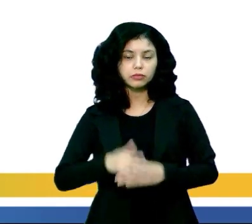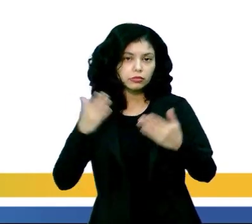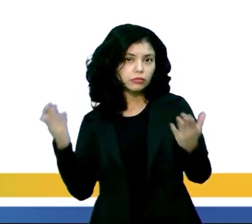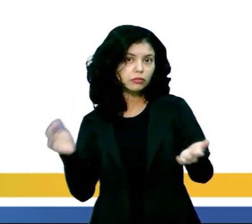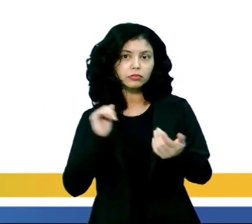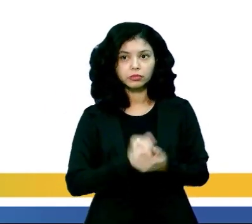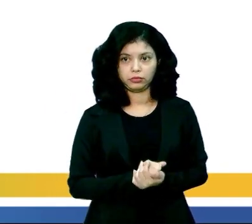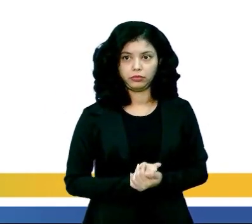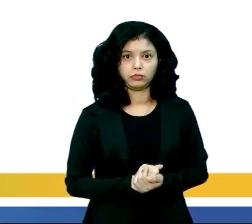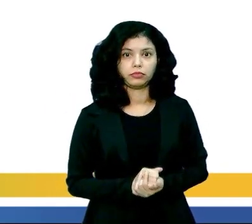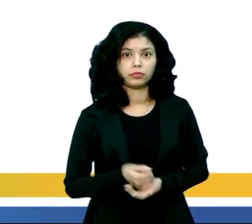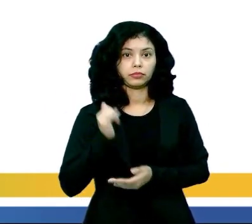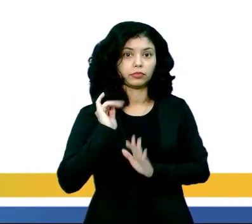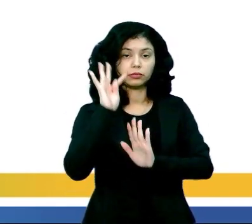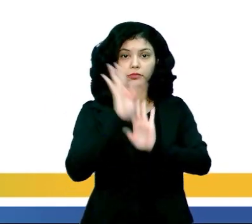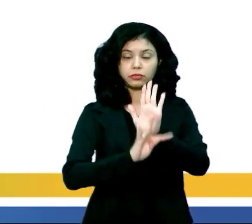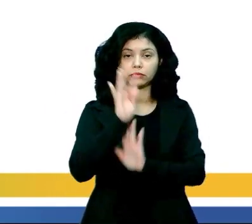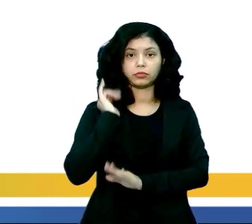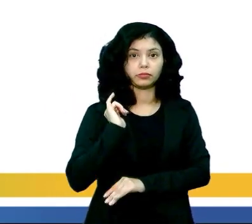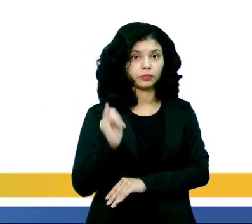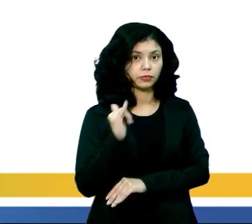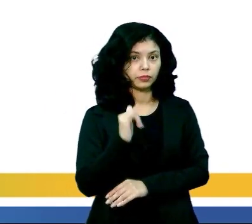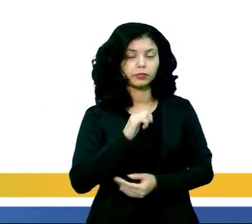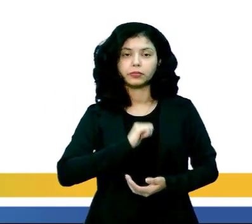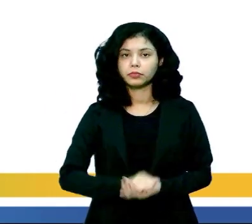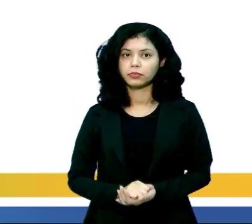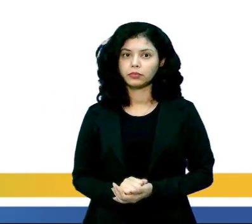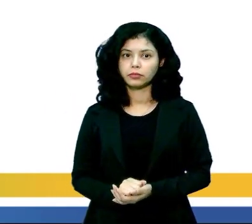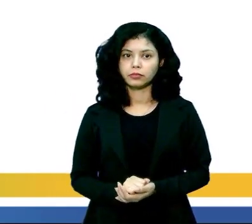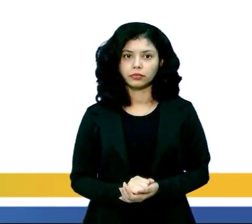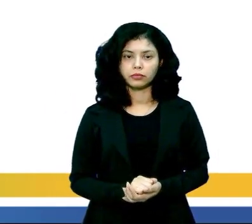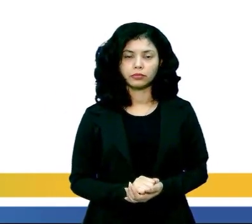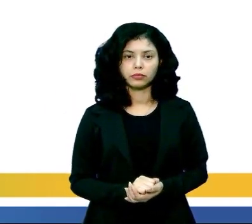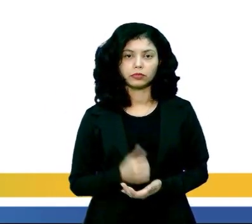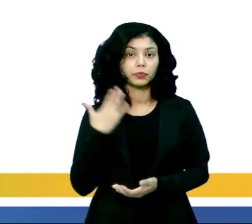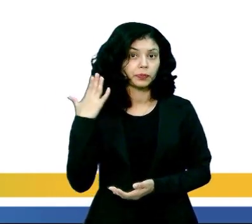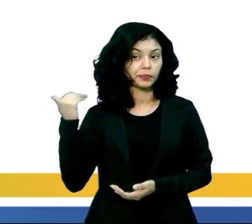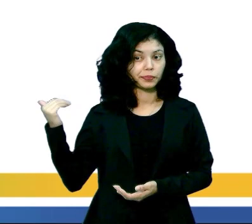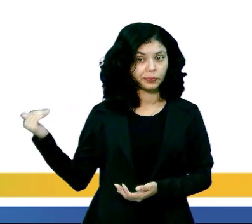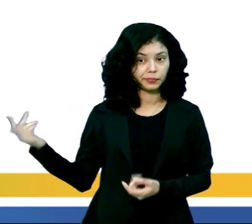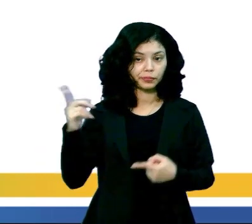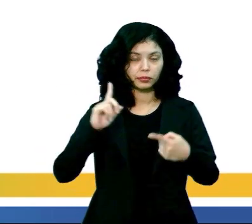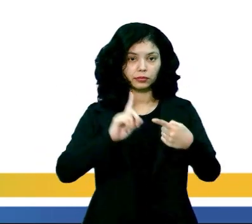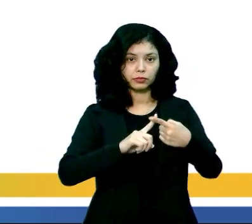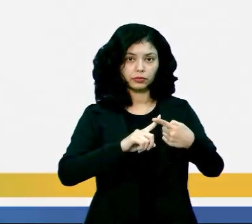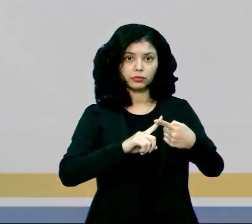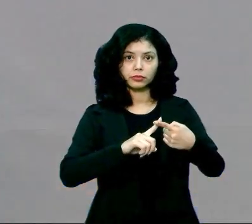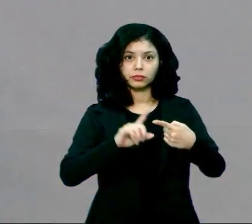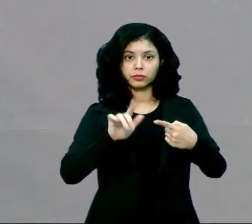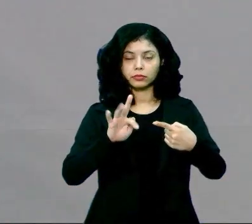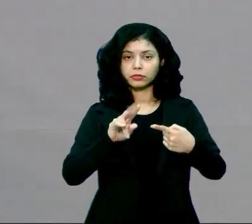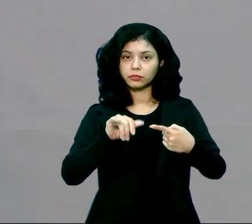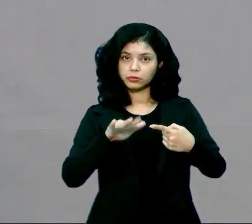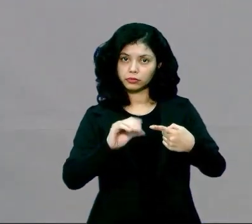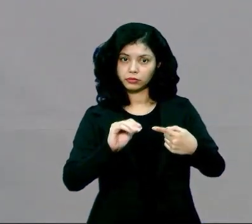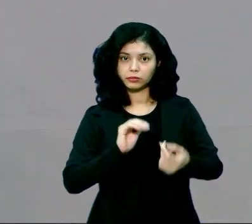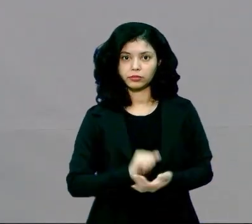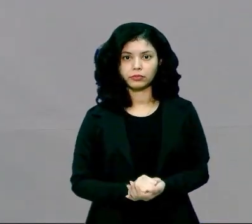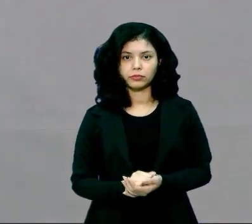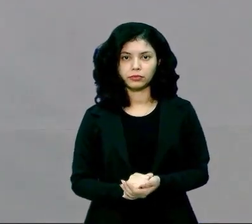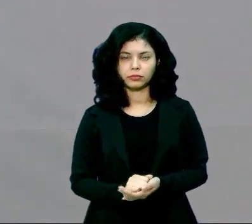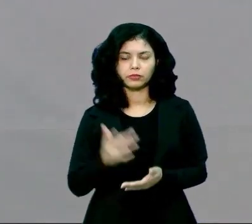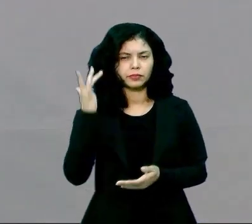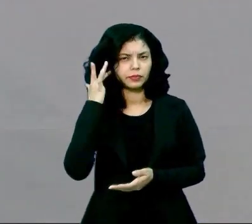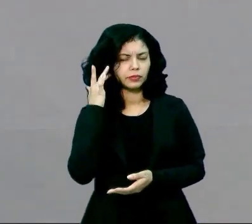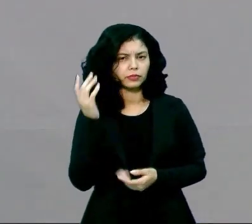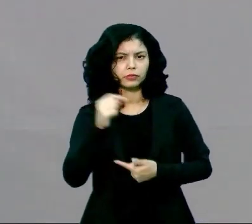Então, galera, nos textos narrativos, né, a gente tem os famosos elementos da narrativa. Acho que